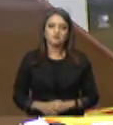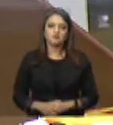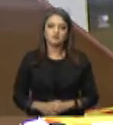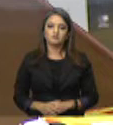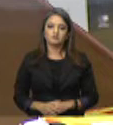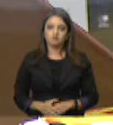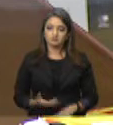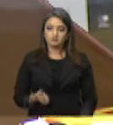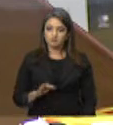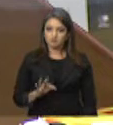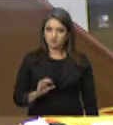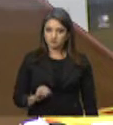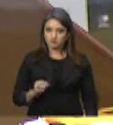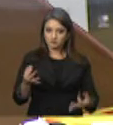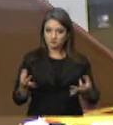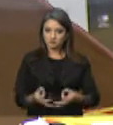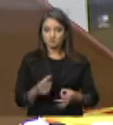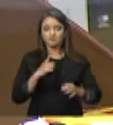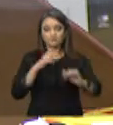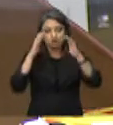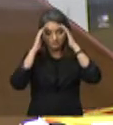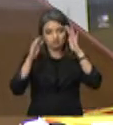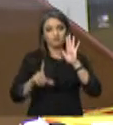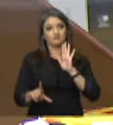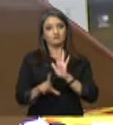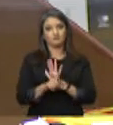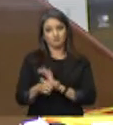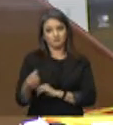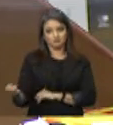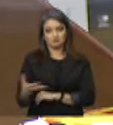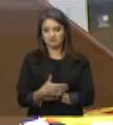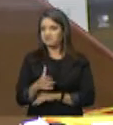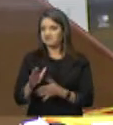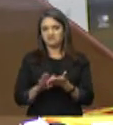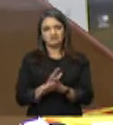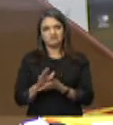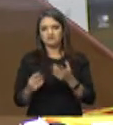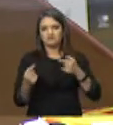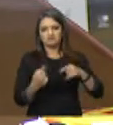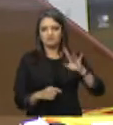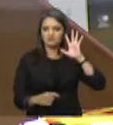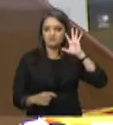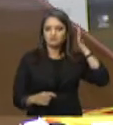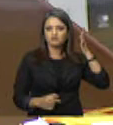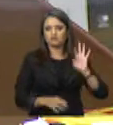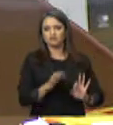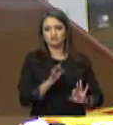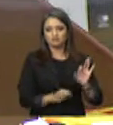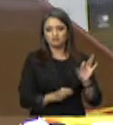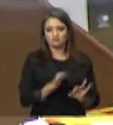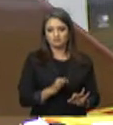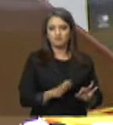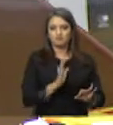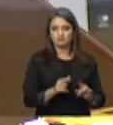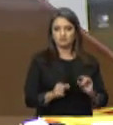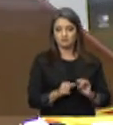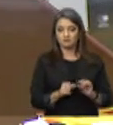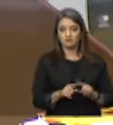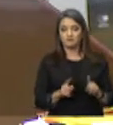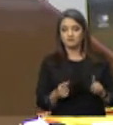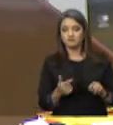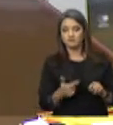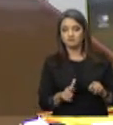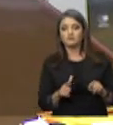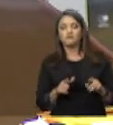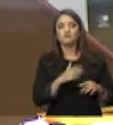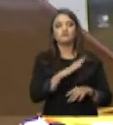respeitar as posições diversas tenho que também ali 14230 não entendi nenhum ato jurídico perfeito é que não se discute